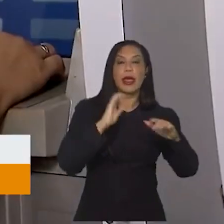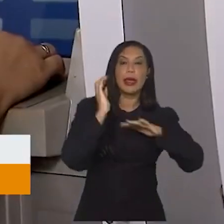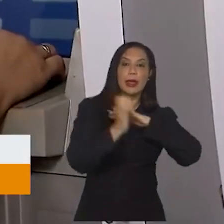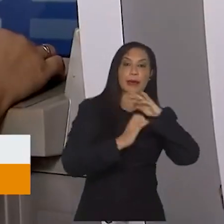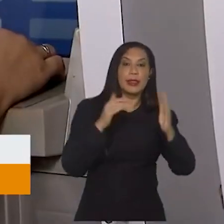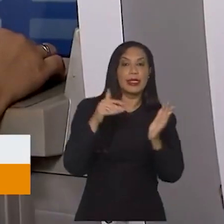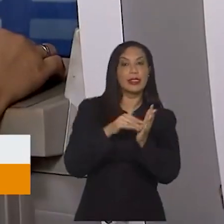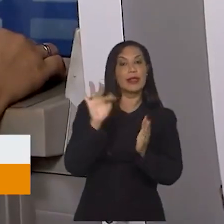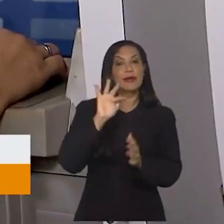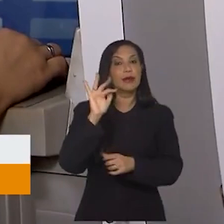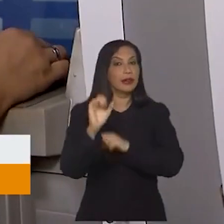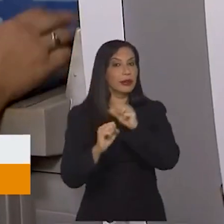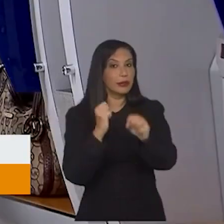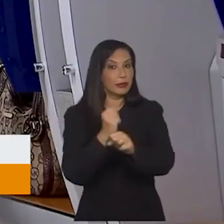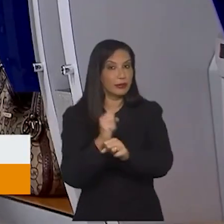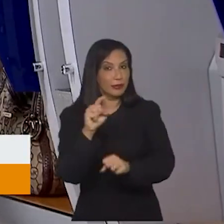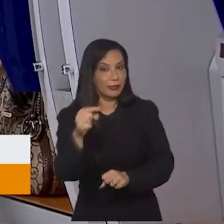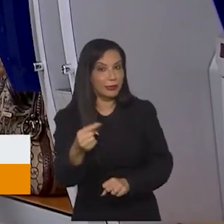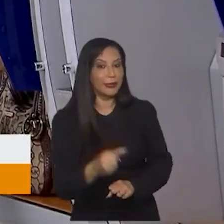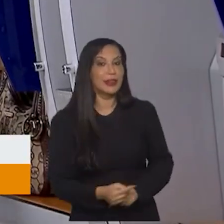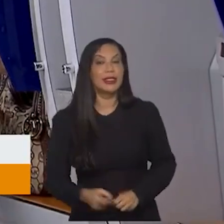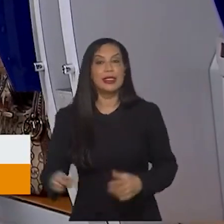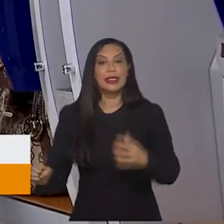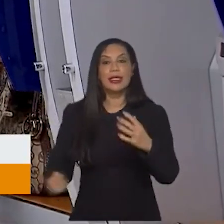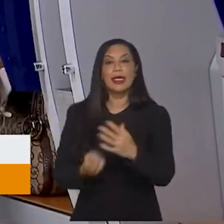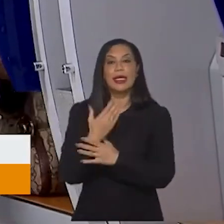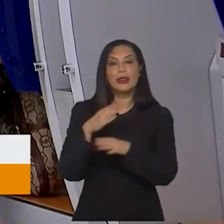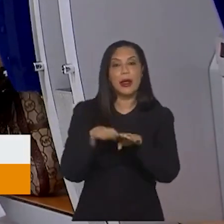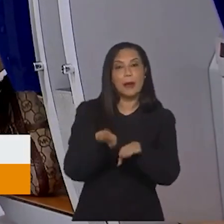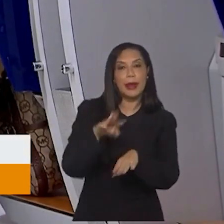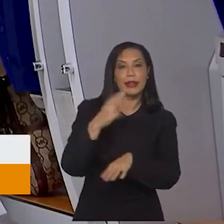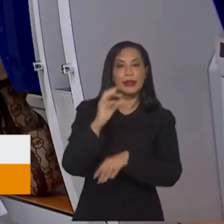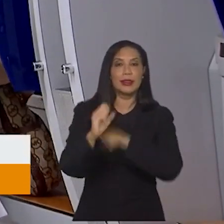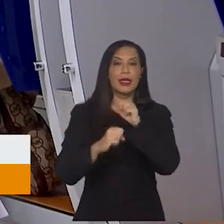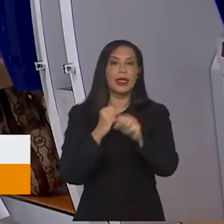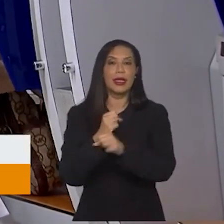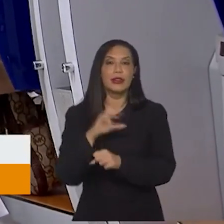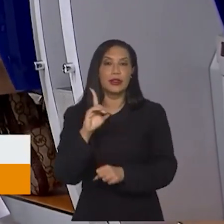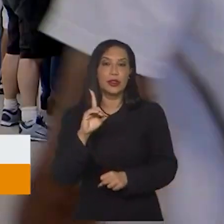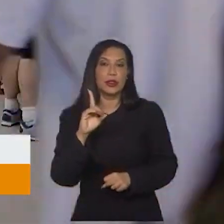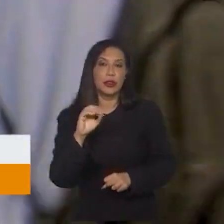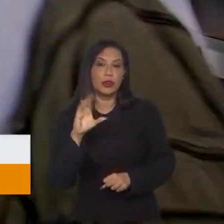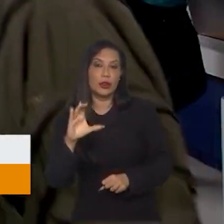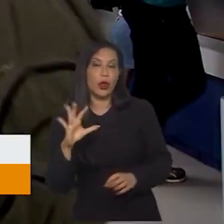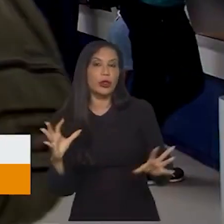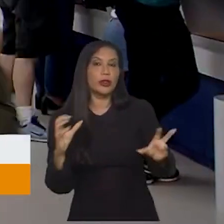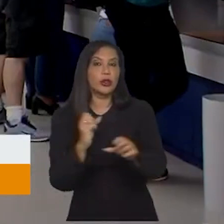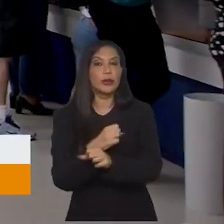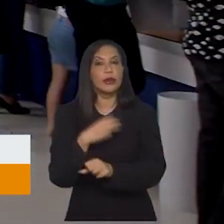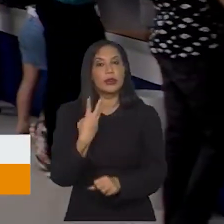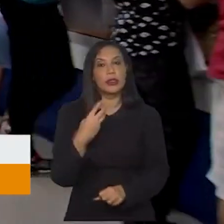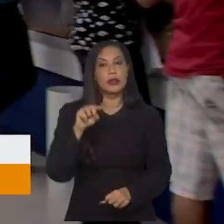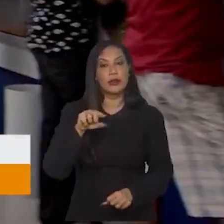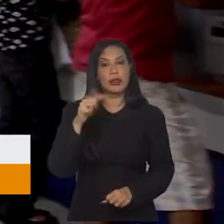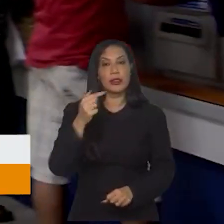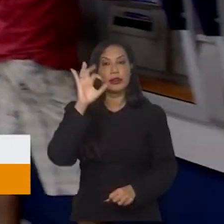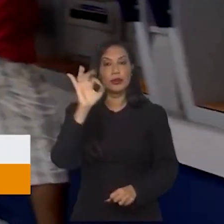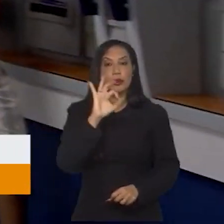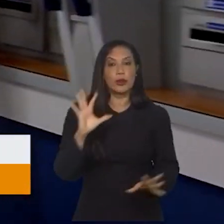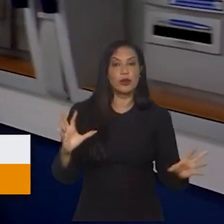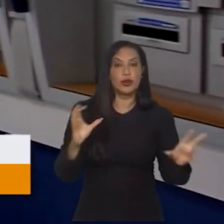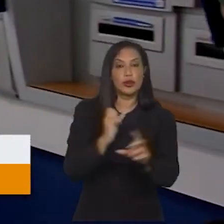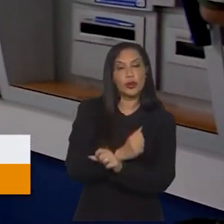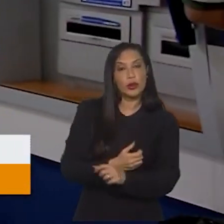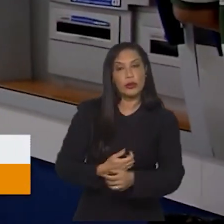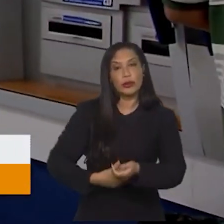até fevereiro do ano que vem. Criado há mais de 30 anos, o DOC somou apenas 3,7% do total de